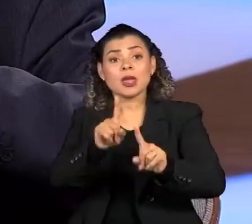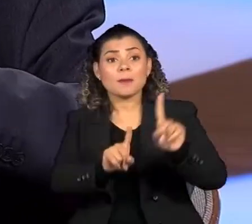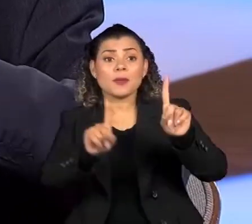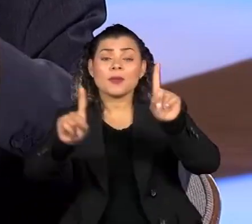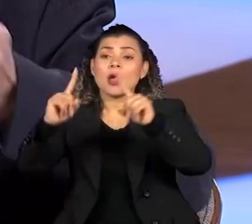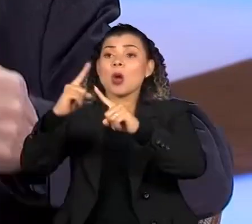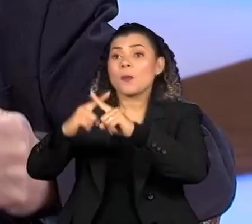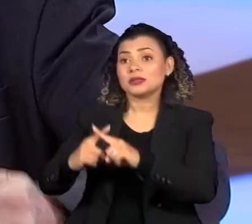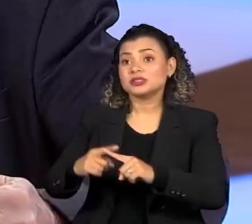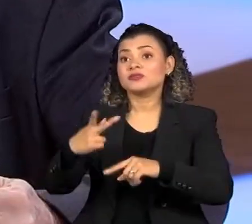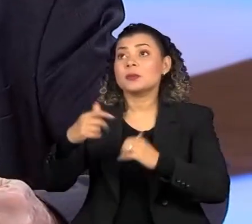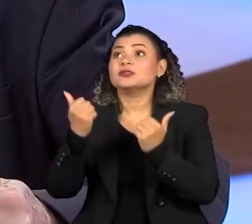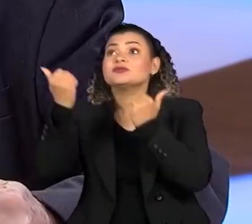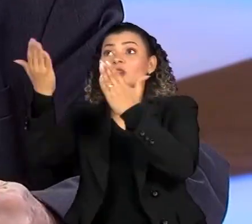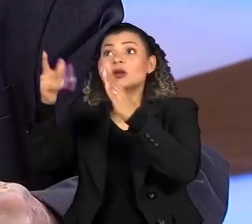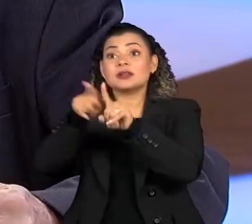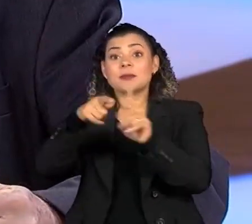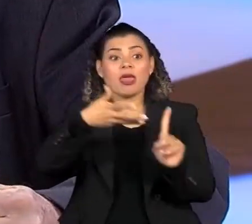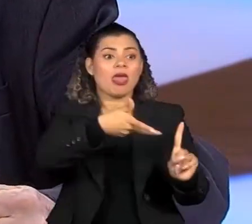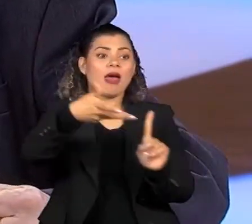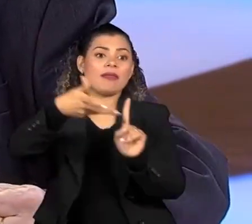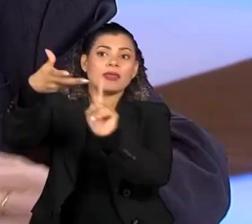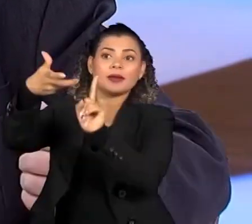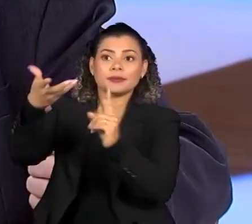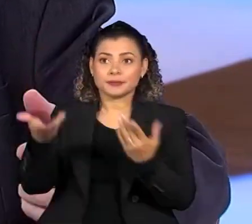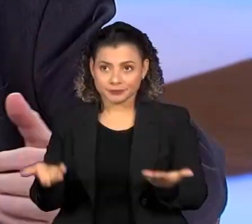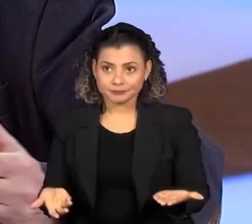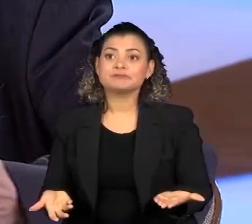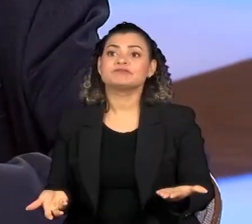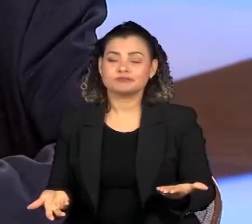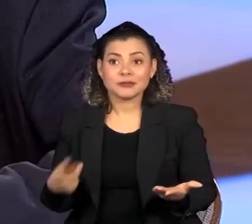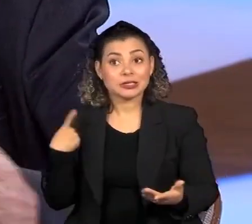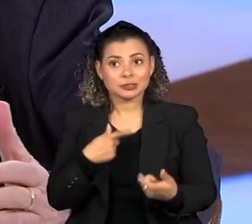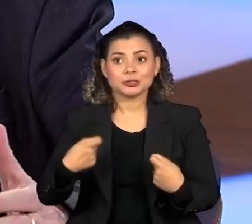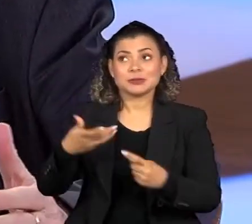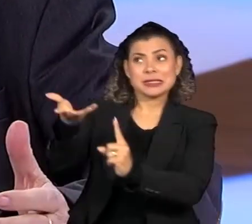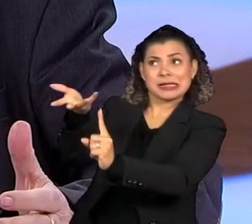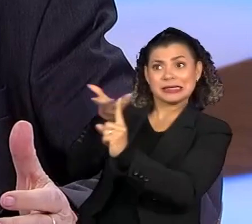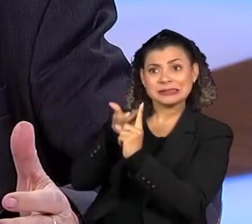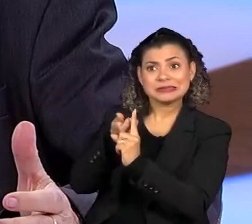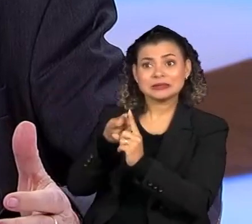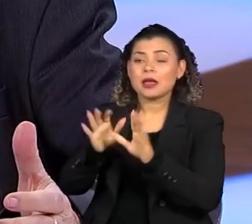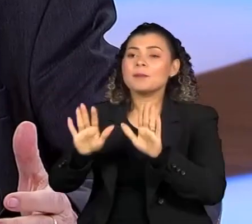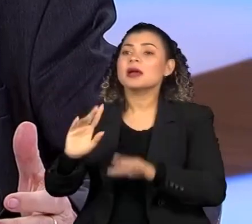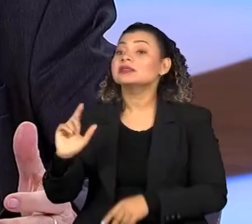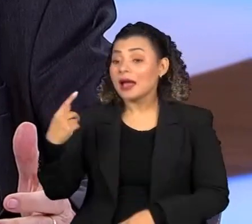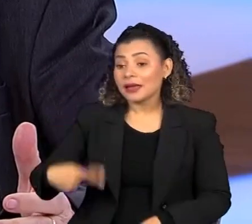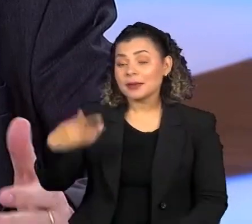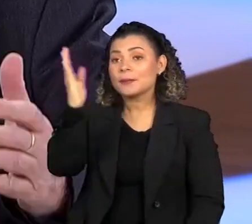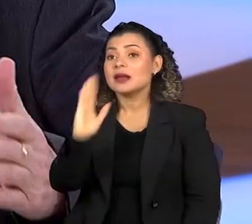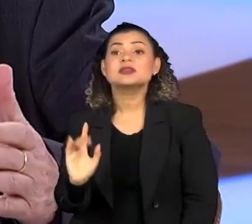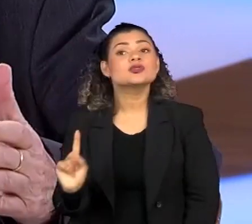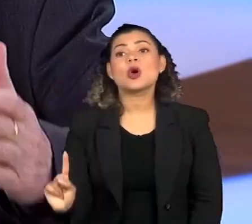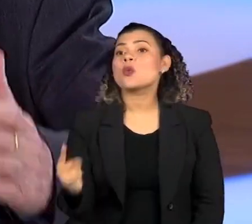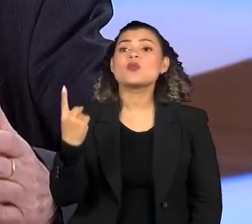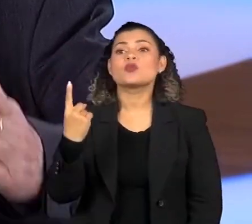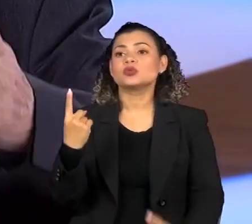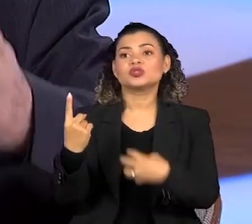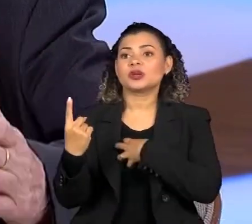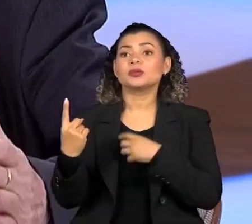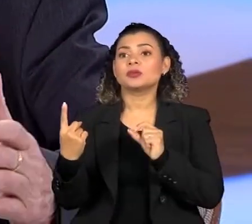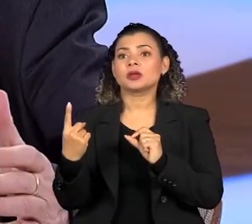ao resto do mundo que os está atraindo e aqui só tem uma palavra mágica todos